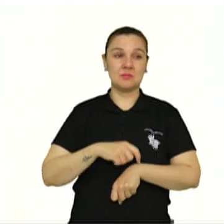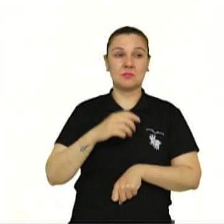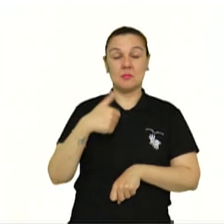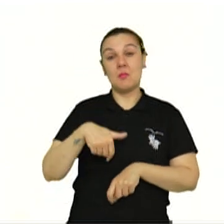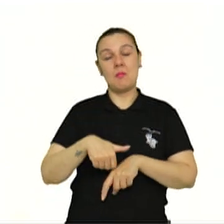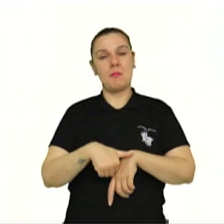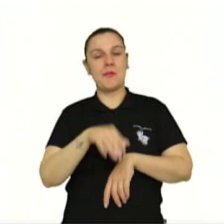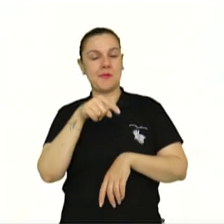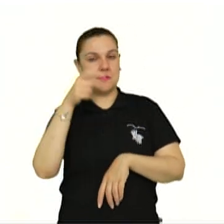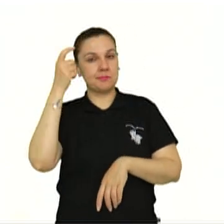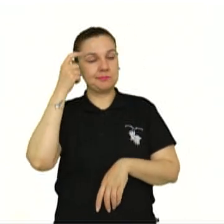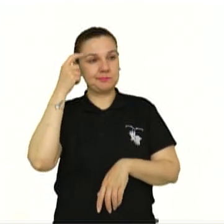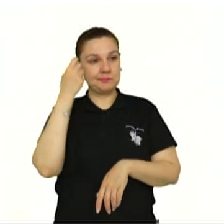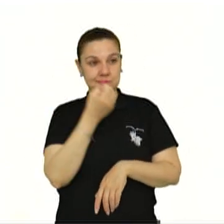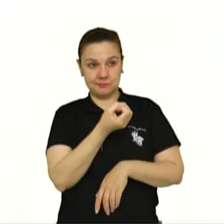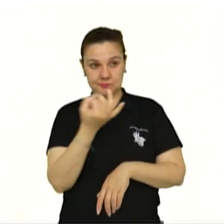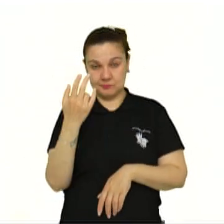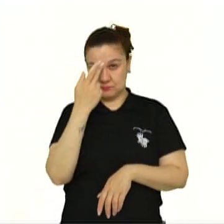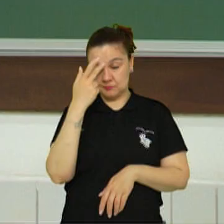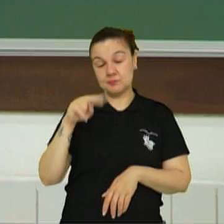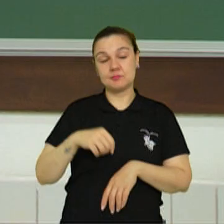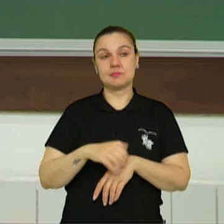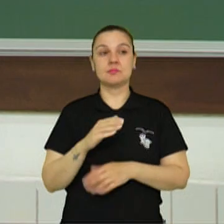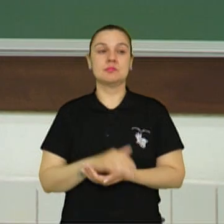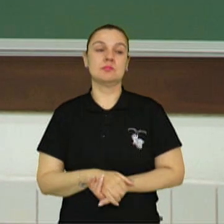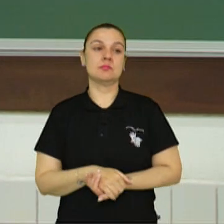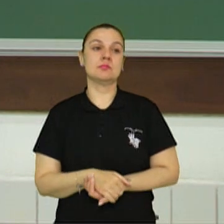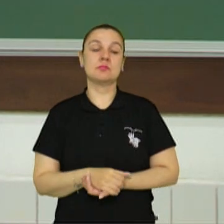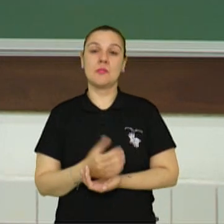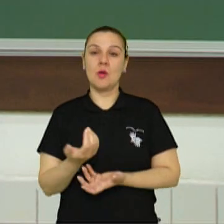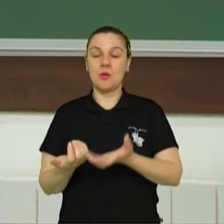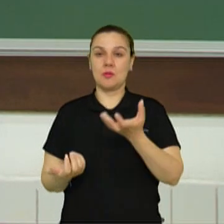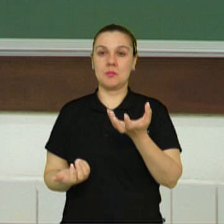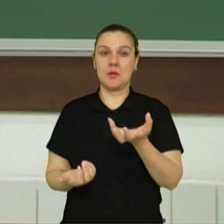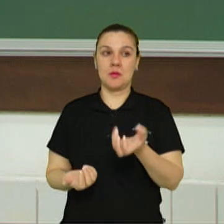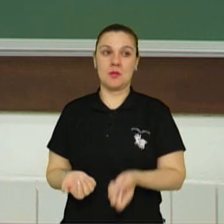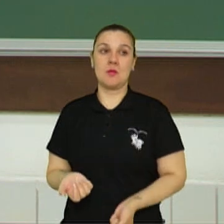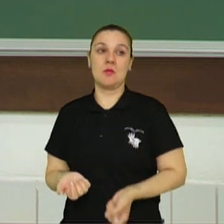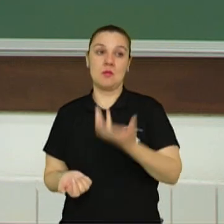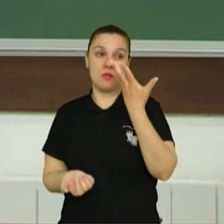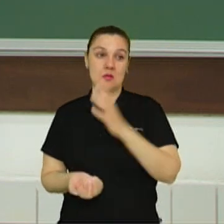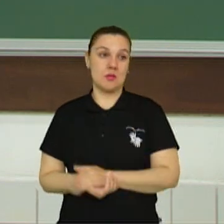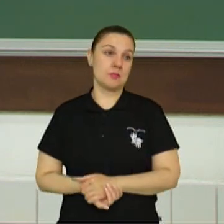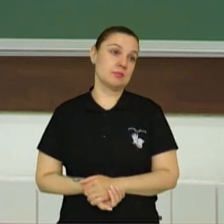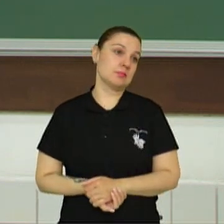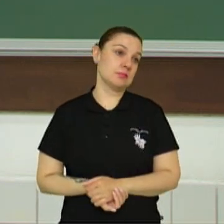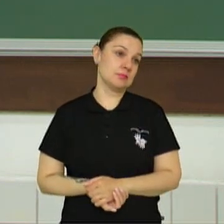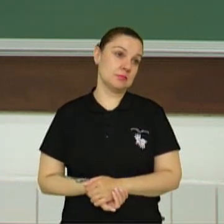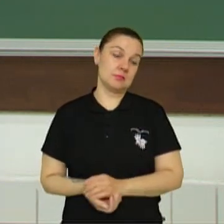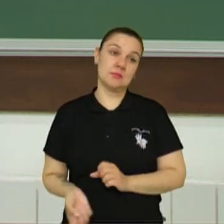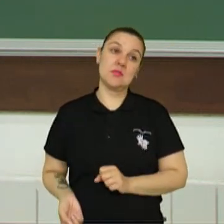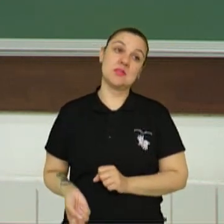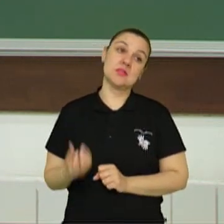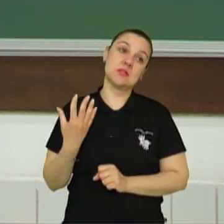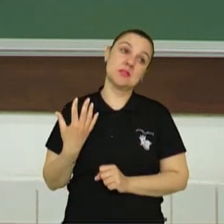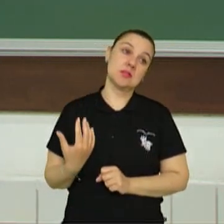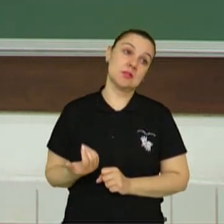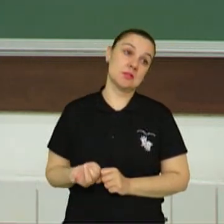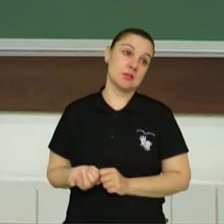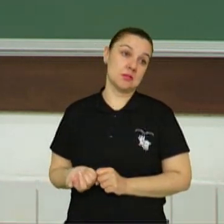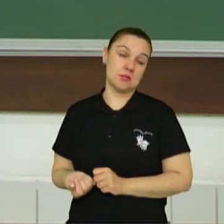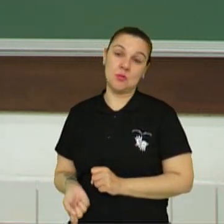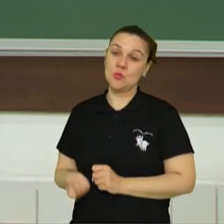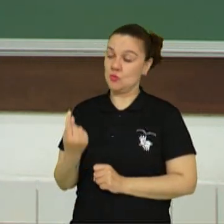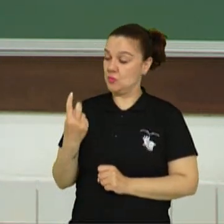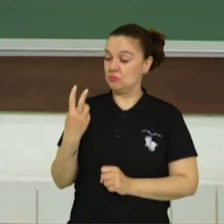bom senso mesmo dos atletas, tá? Dos jogadores. Então, o que acontece? Eu posso jogar essa bolinha para cima 5, 6 vezes. Se eu ver que ela não está do